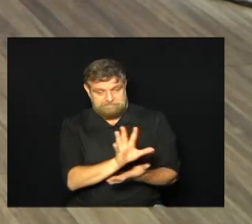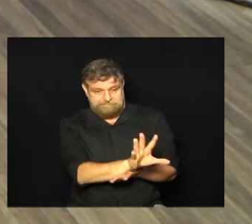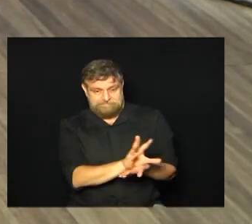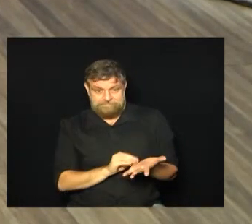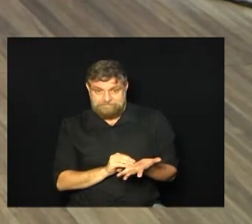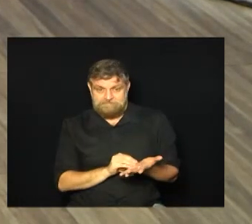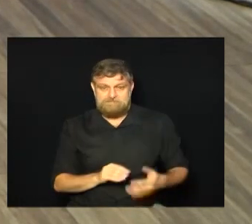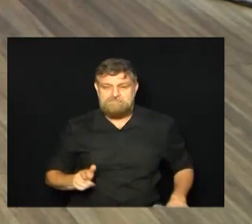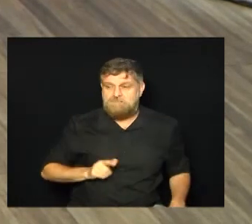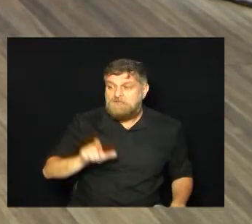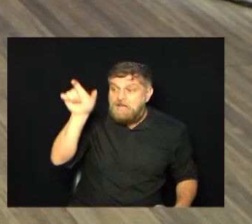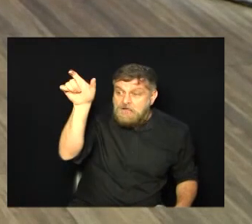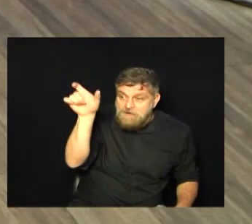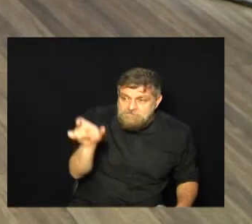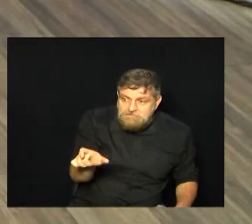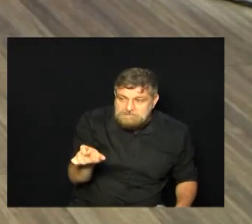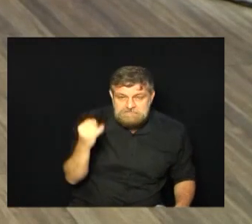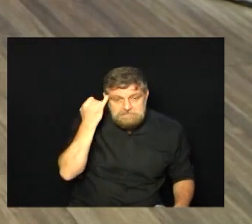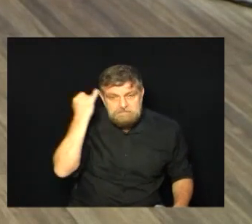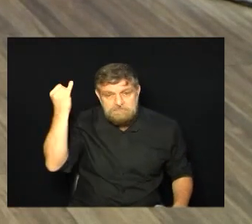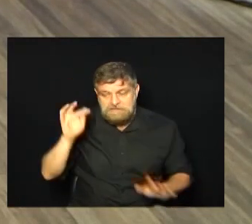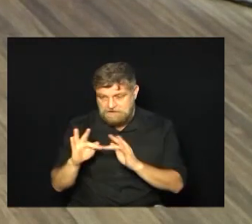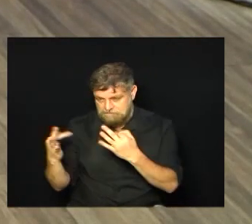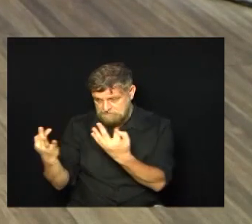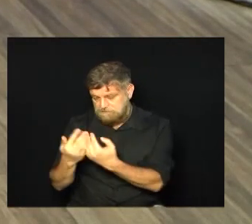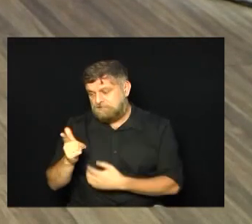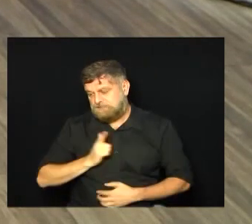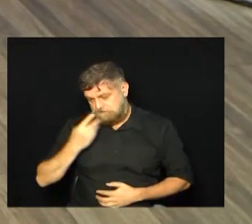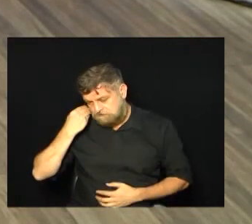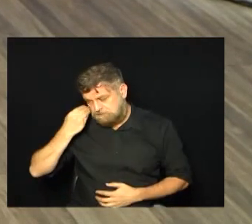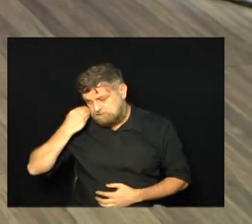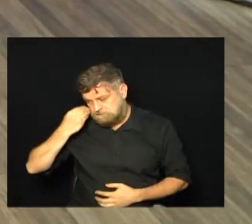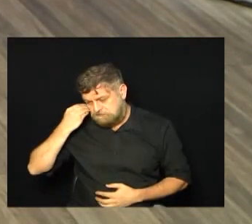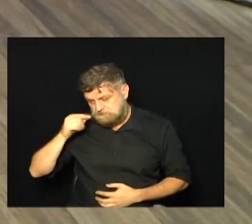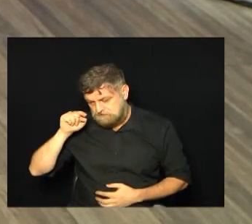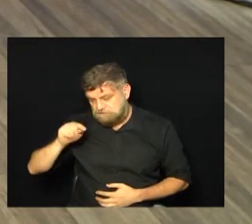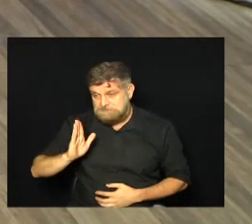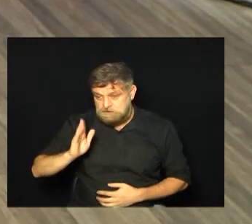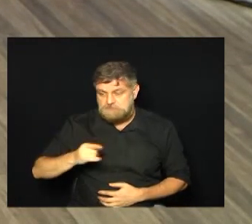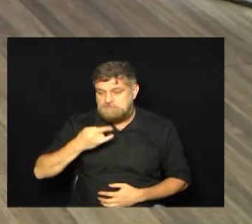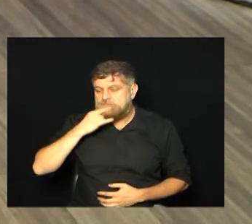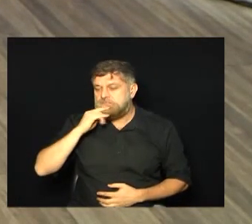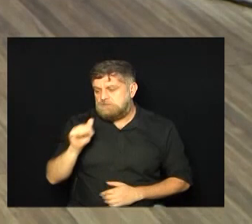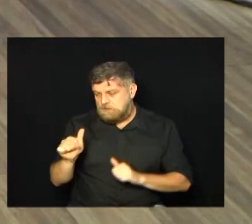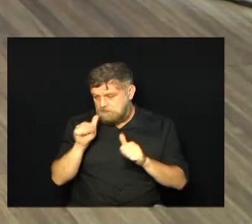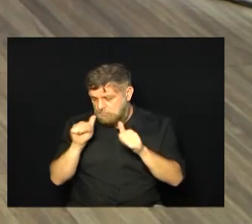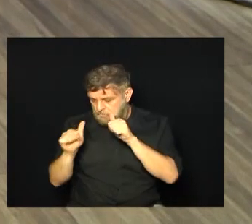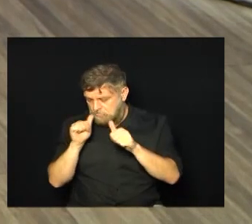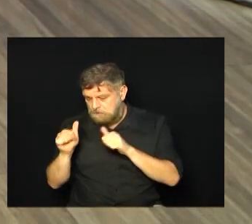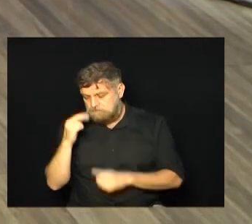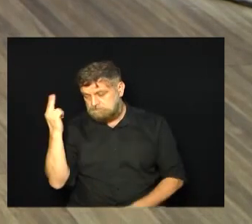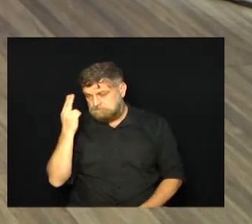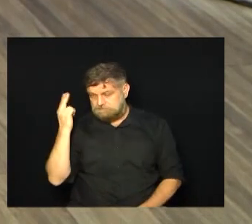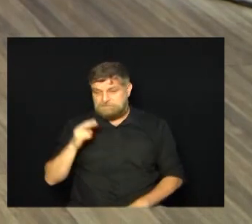Jenny, você disse que você teve na sua família, que você vivenciou, né, este período. O alcoolismo, ele é uma doença com